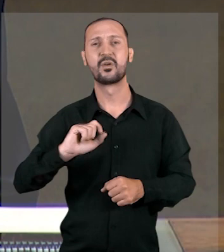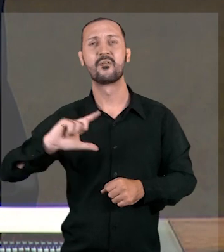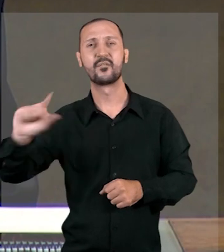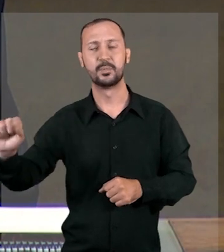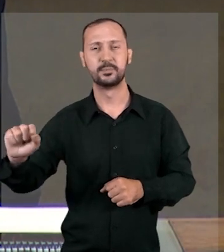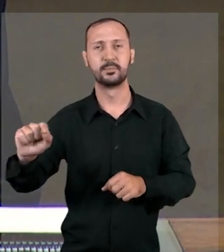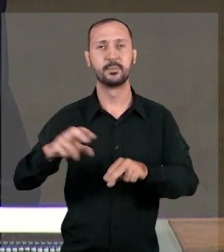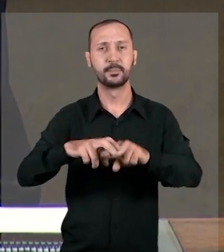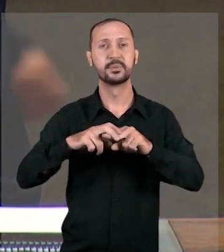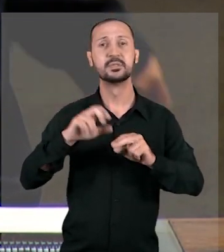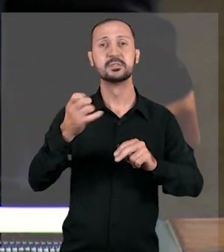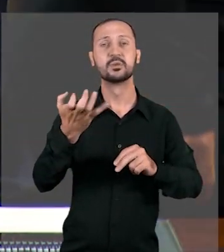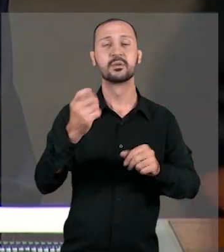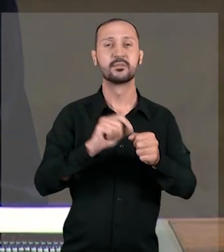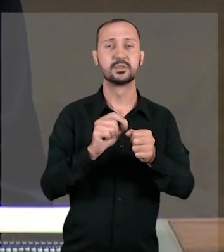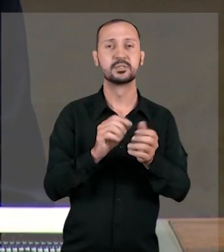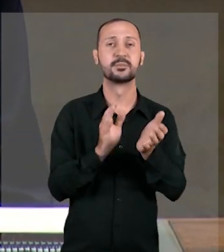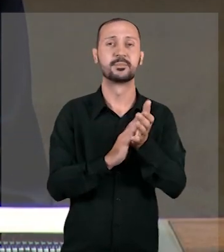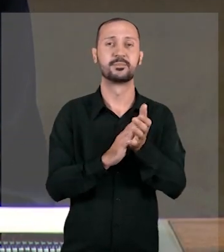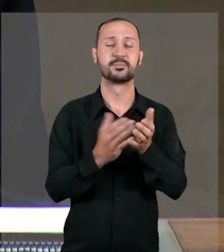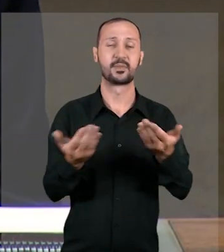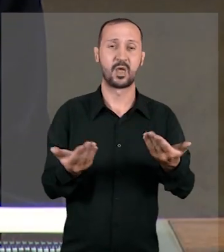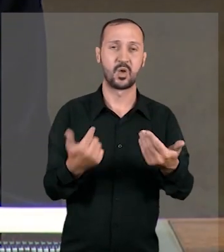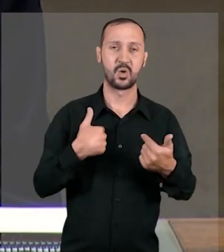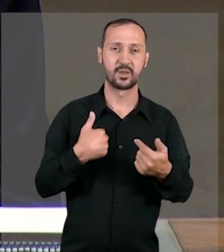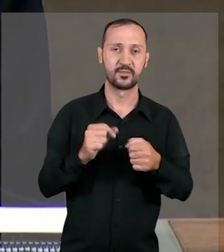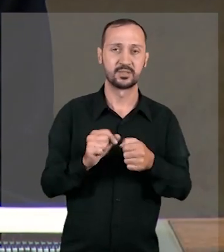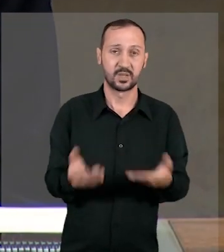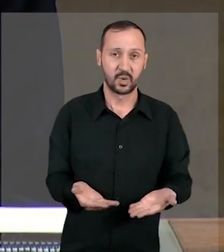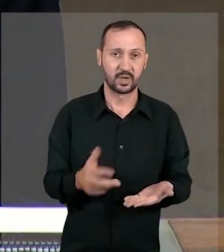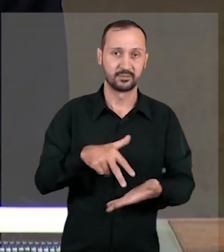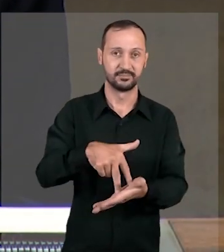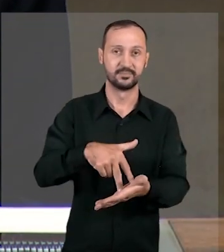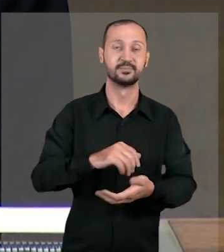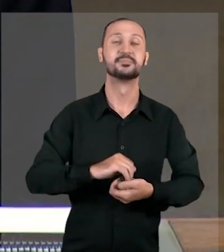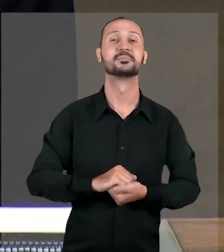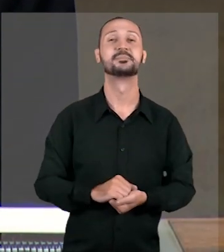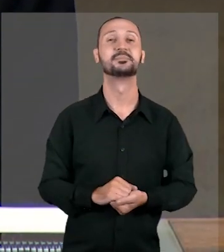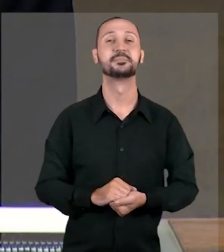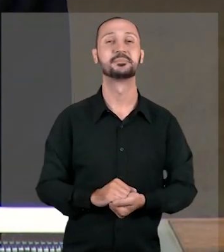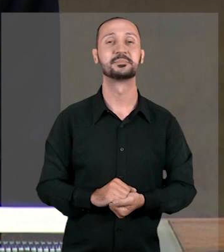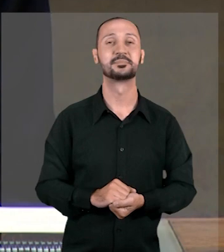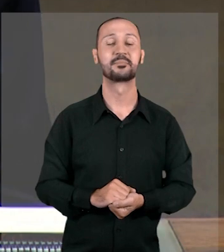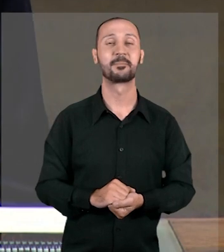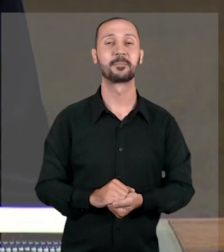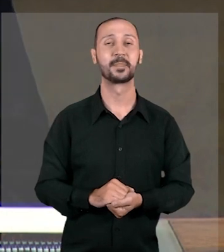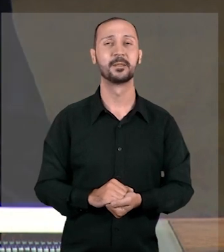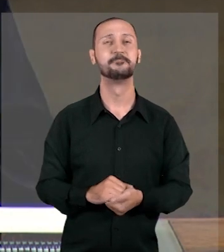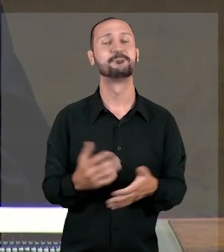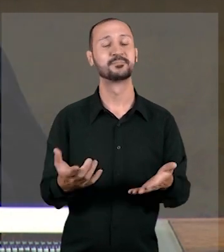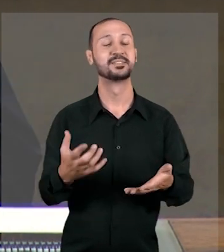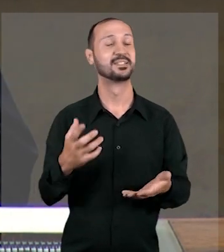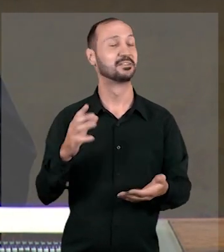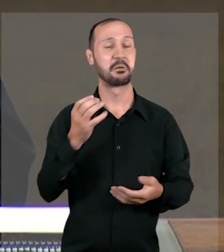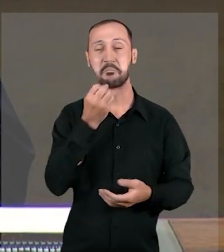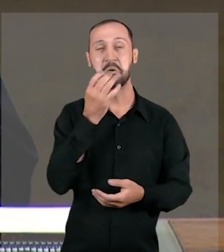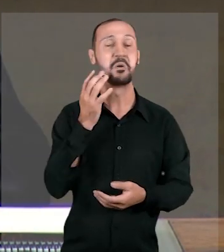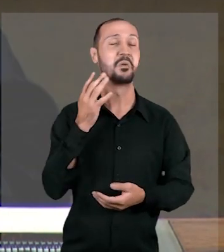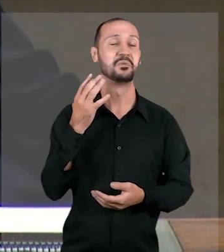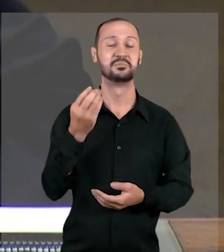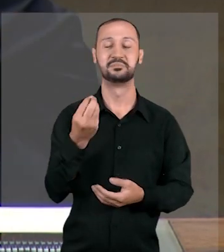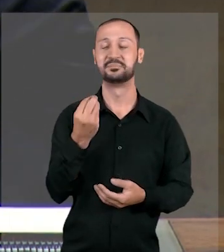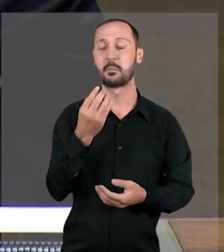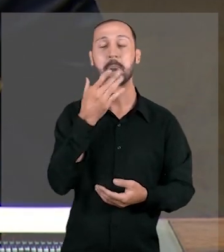que eu penso assim: se alguém quiser fazer por mim, que faça agora. Que é uma delícia.